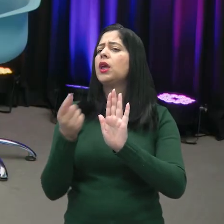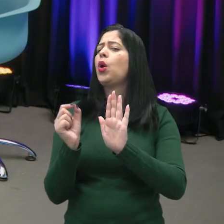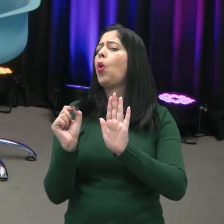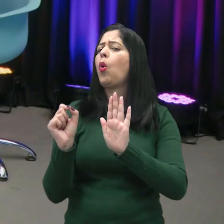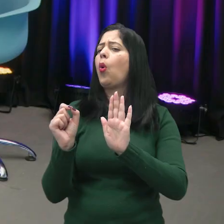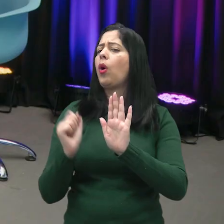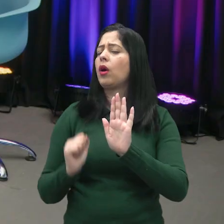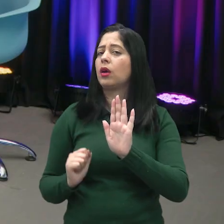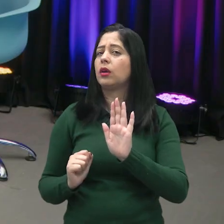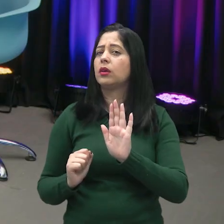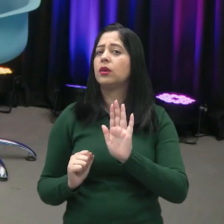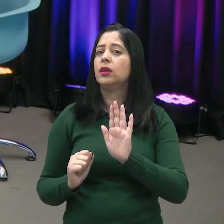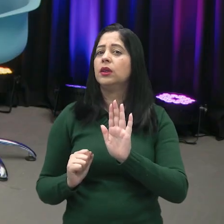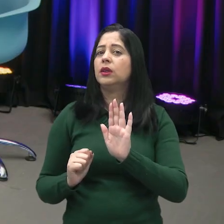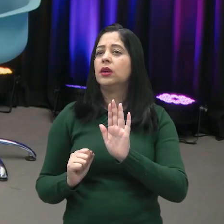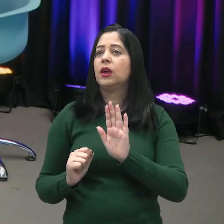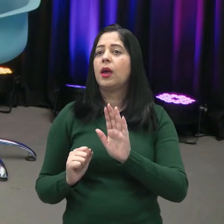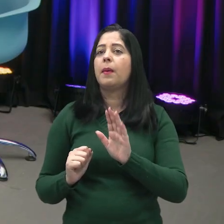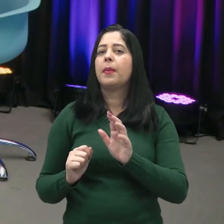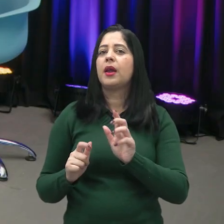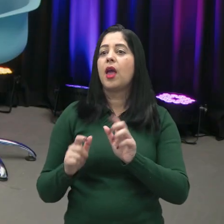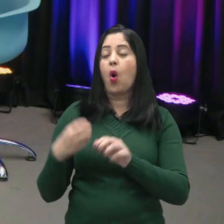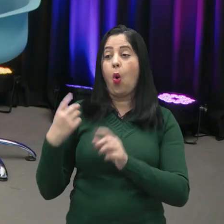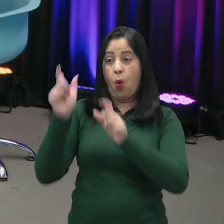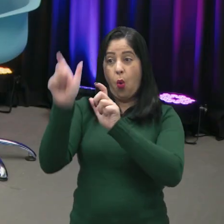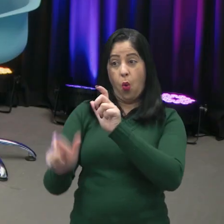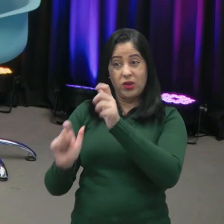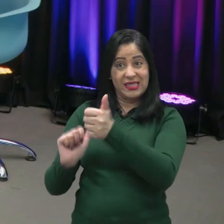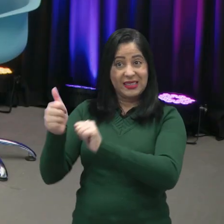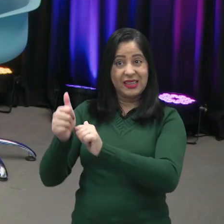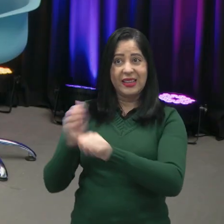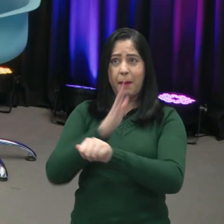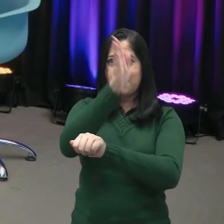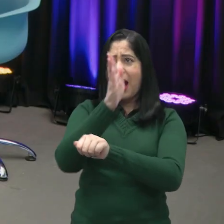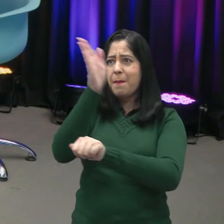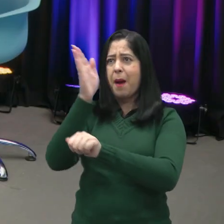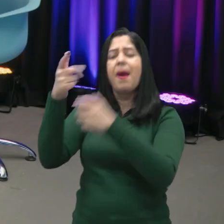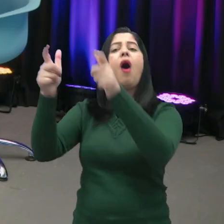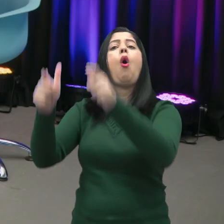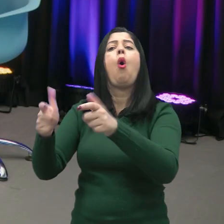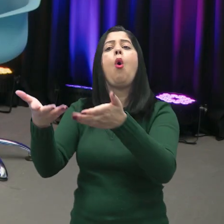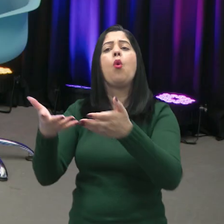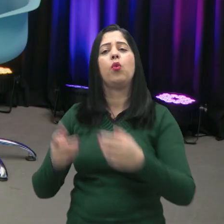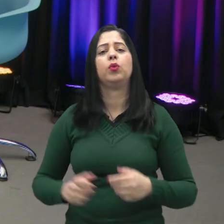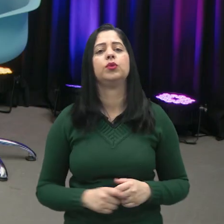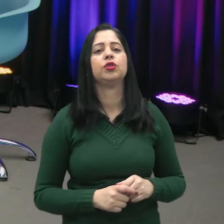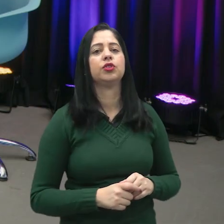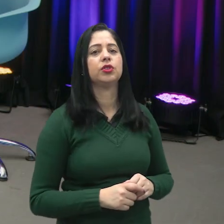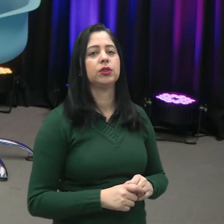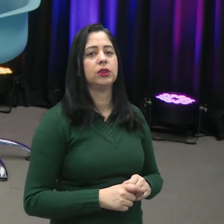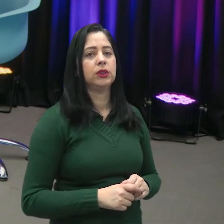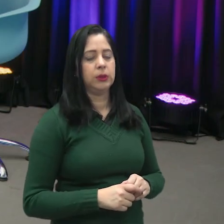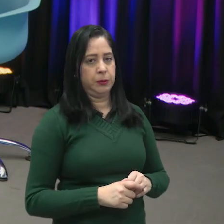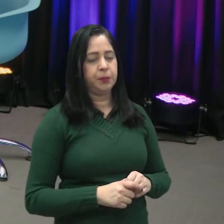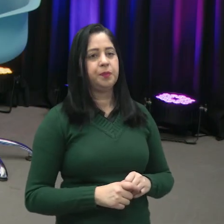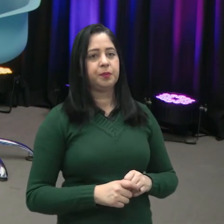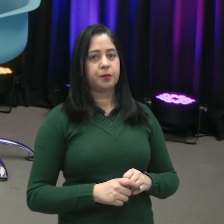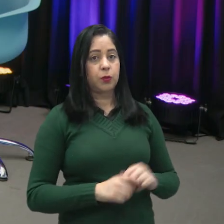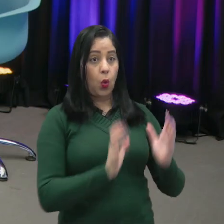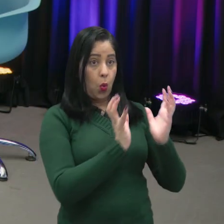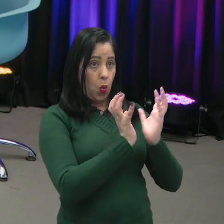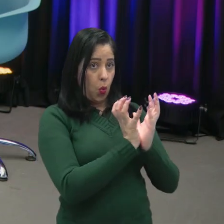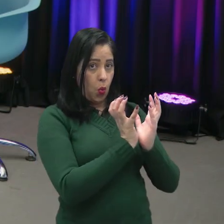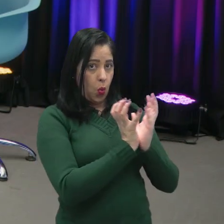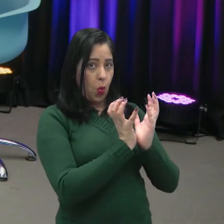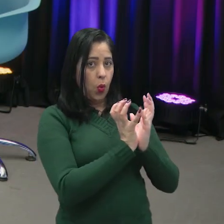promover através dos atletas aí, né? Para onde eles foram agora atualmente, só para a gente ficar a par do que está acontecendo. Tem